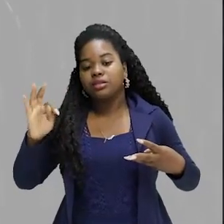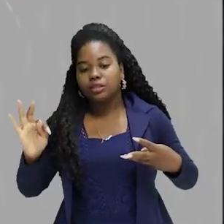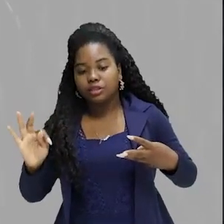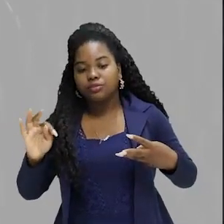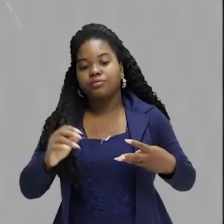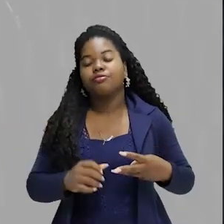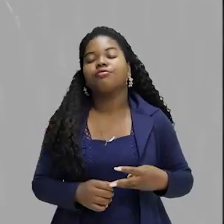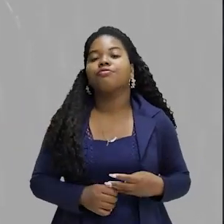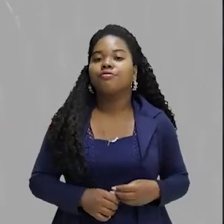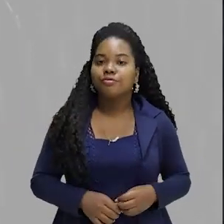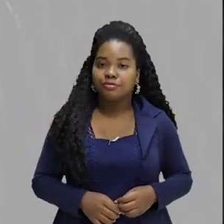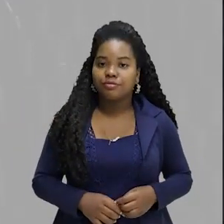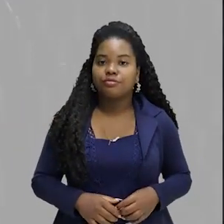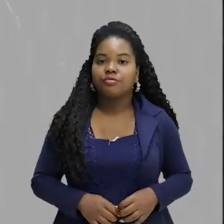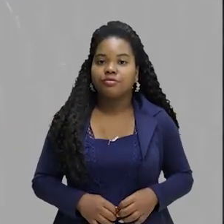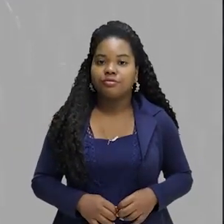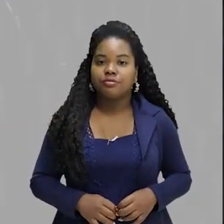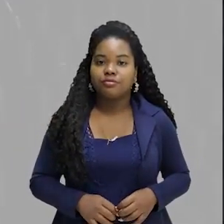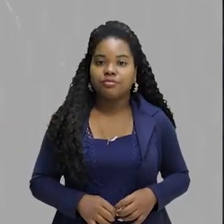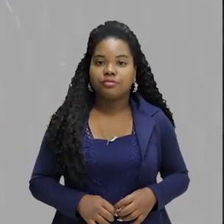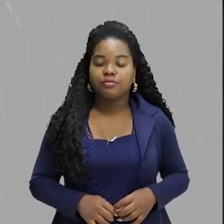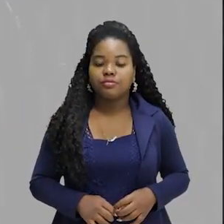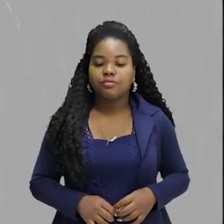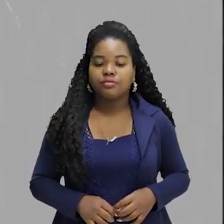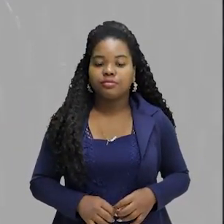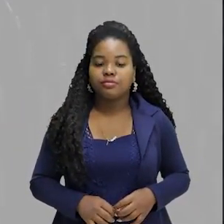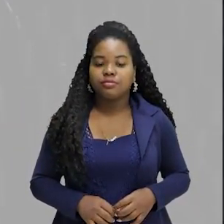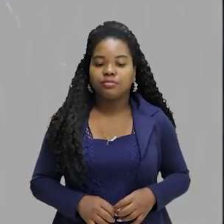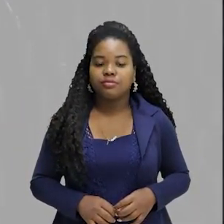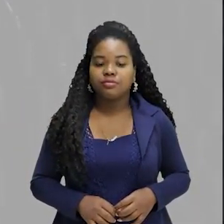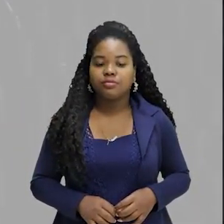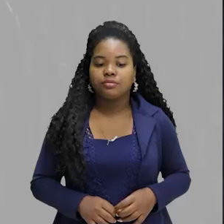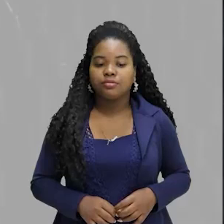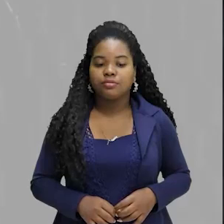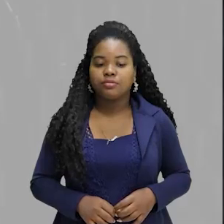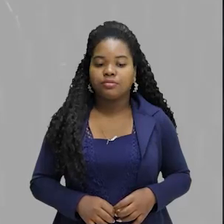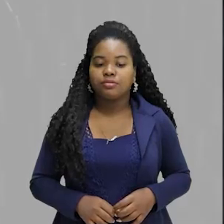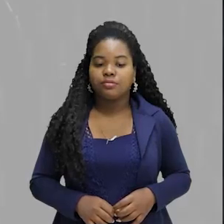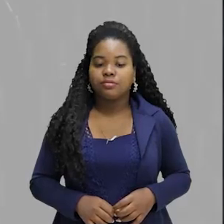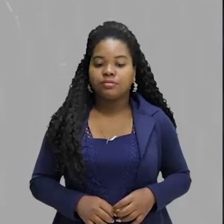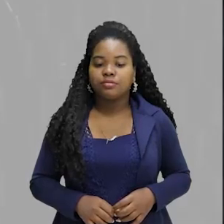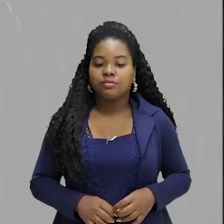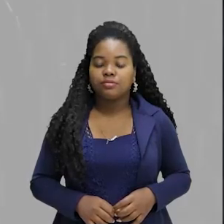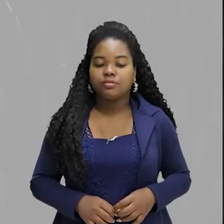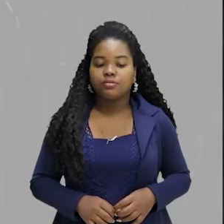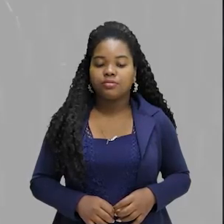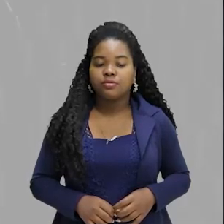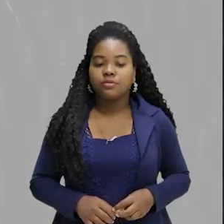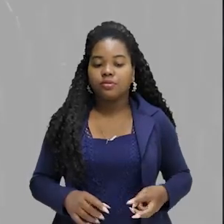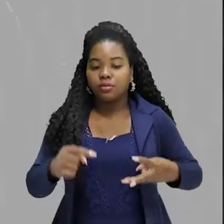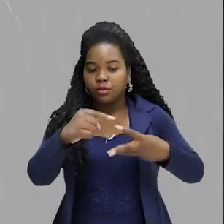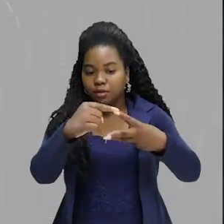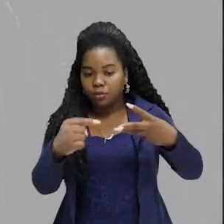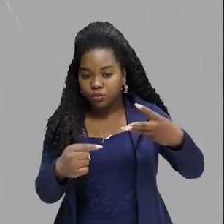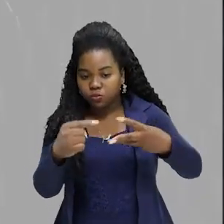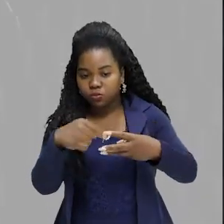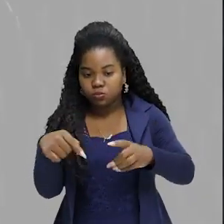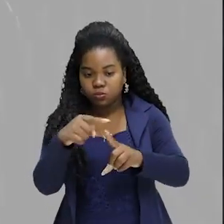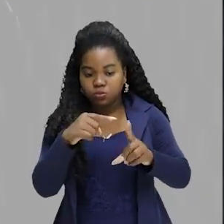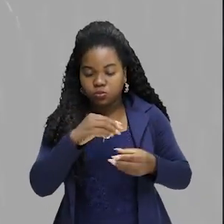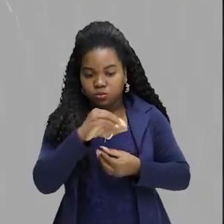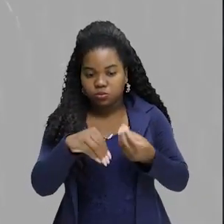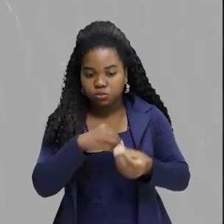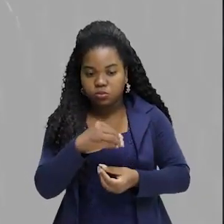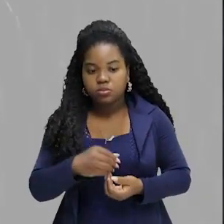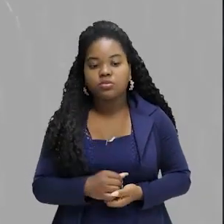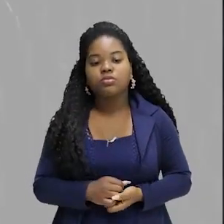Benedito seria uma simplificação muito grande, certo? Então, Benedict. Então, esses reagentes, né, que